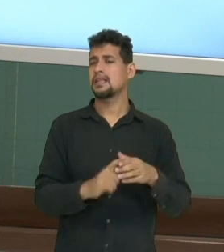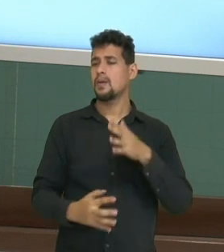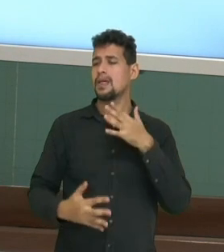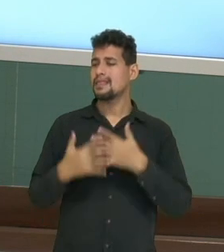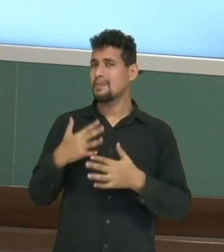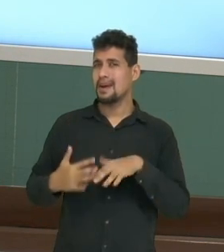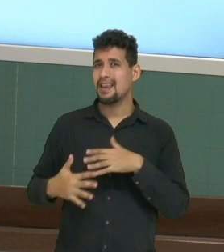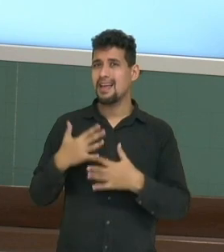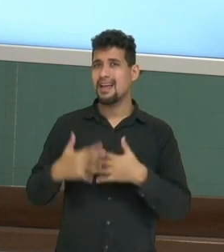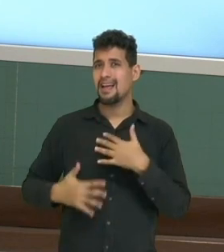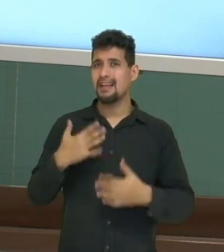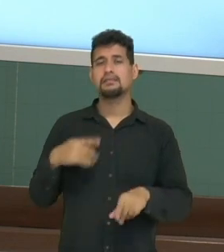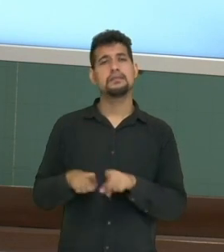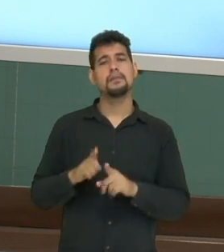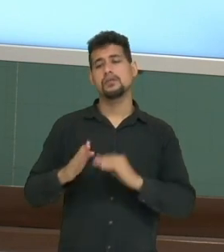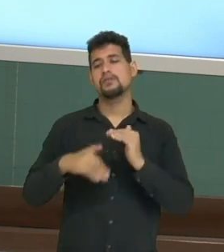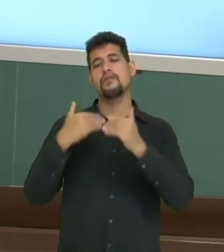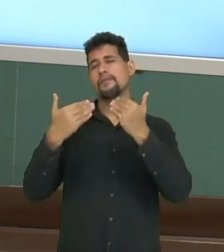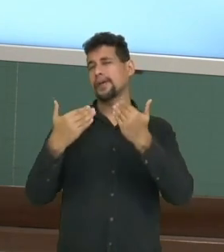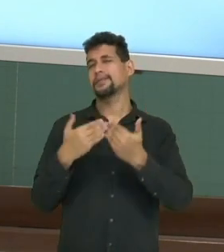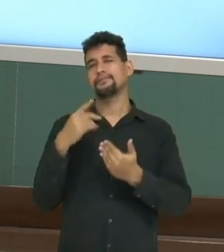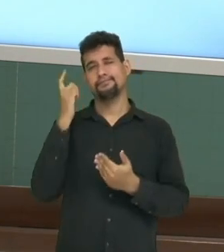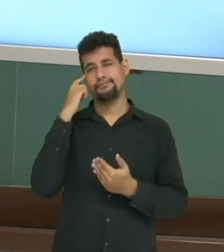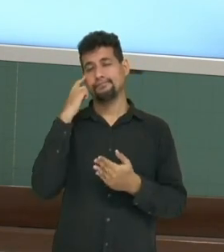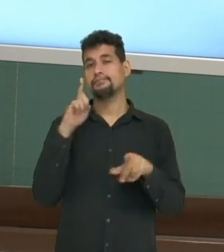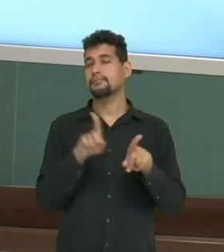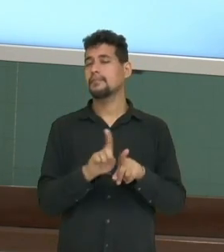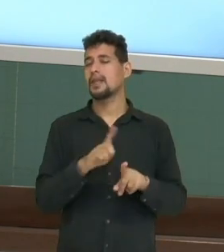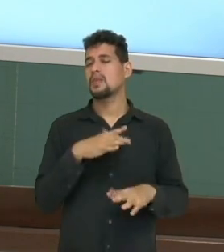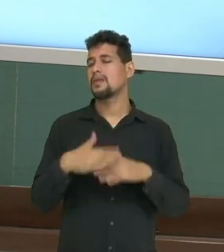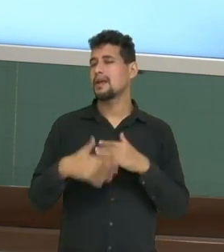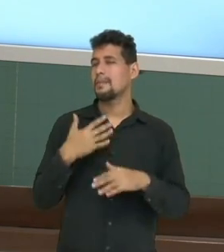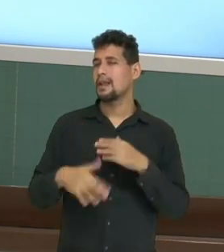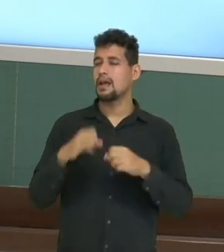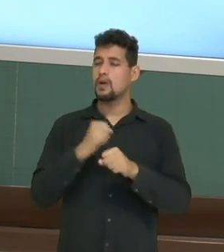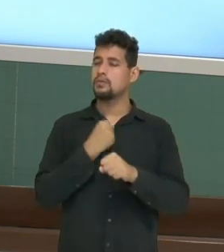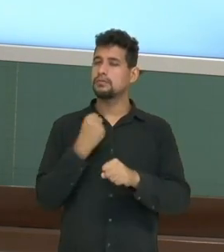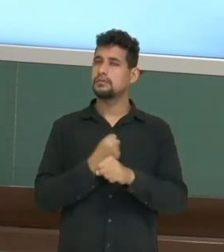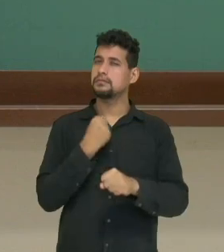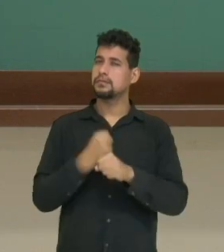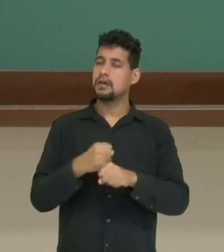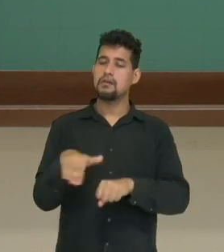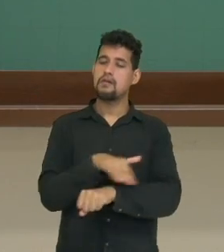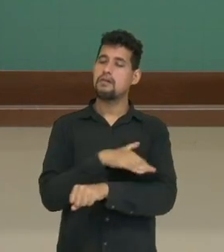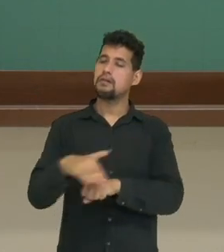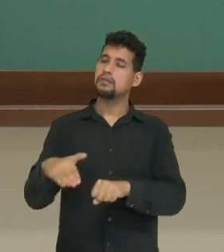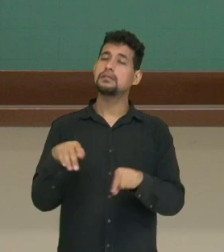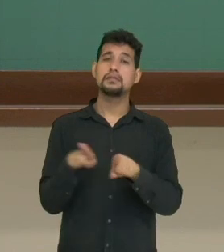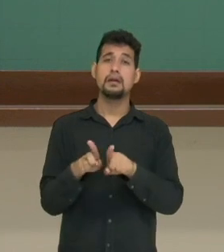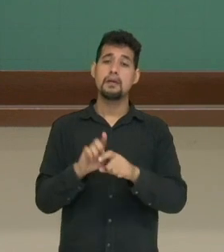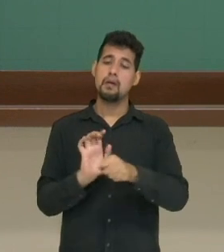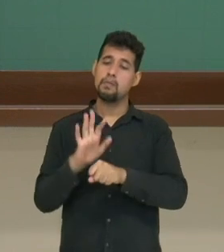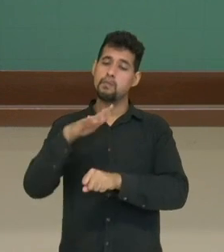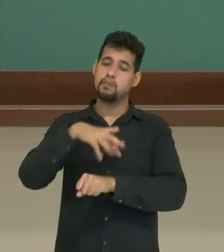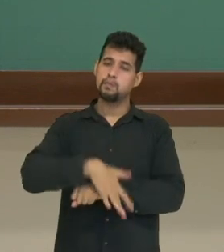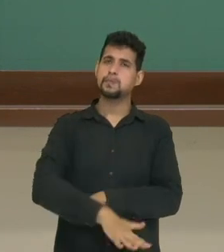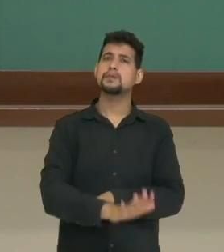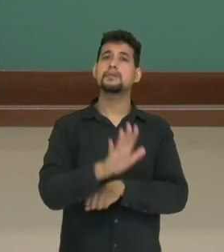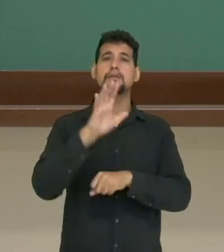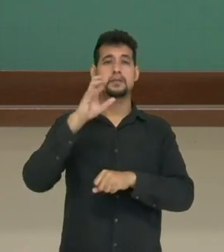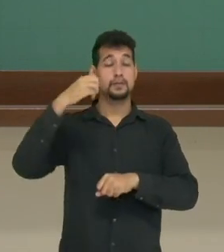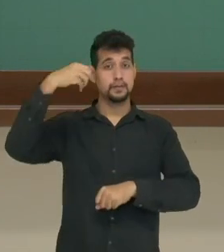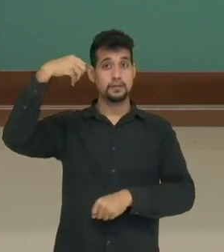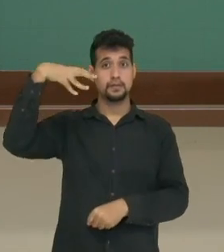o desenvolvimento, o progresso, para não atrapalhar a construção de estradas, hidrelétricas ou mesmo para